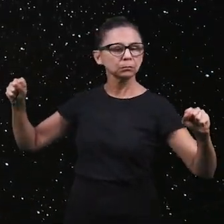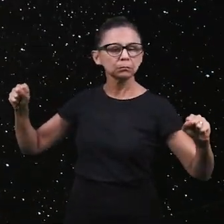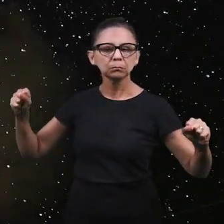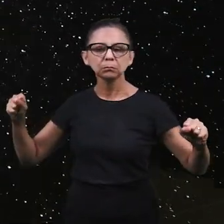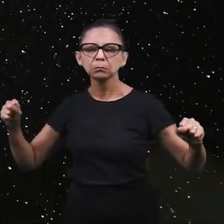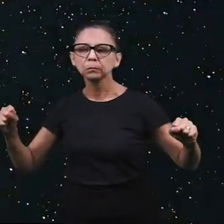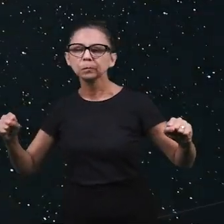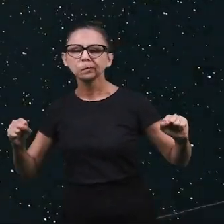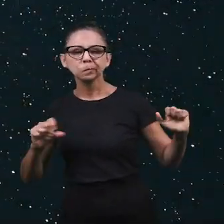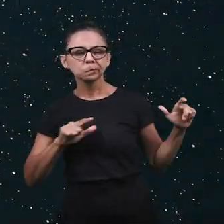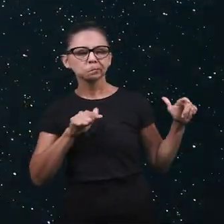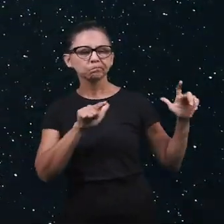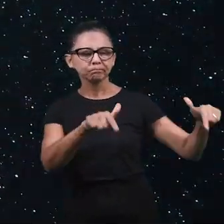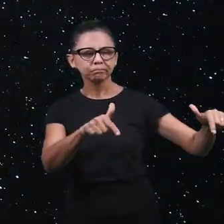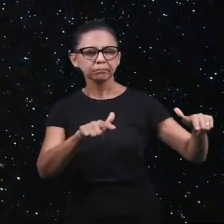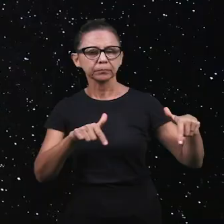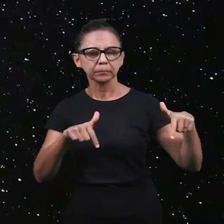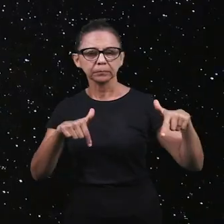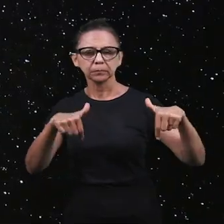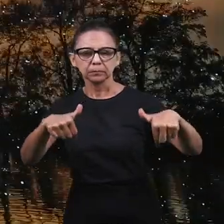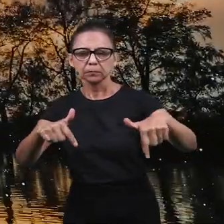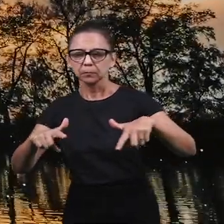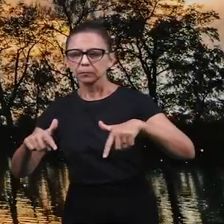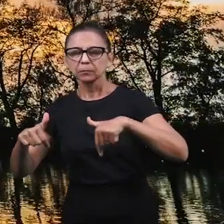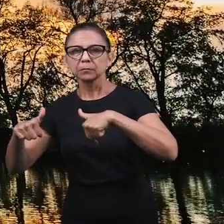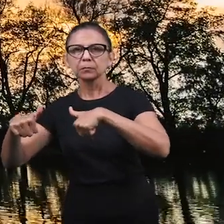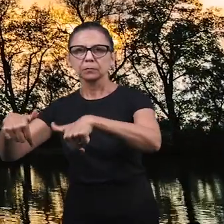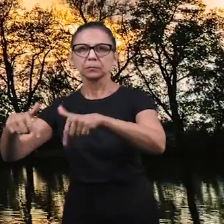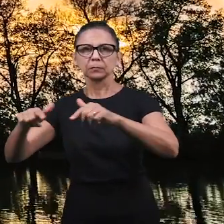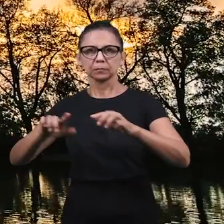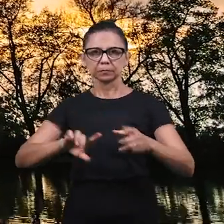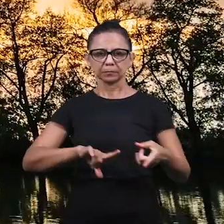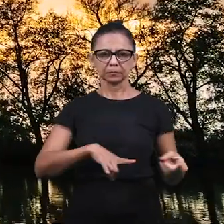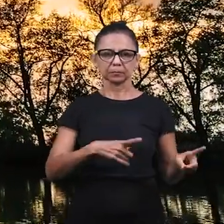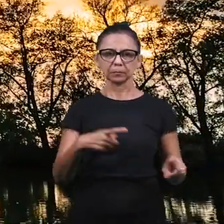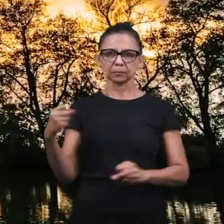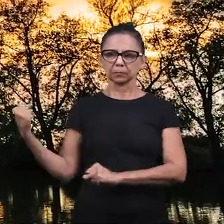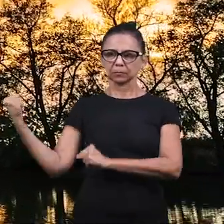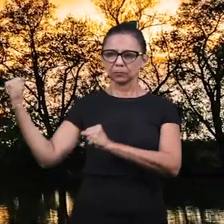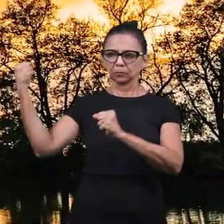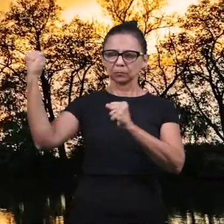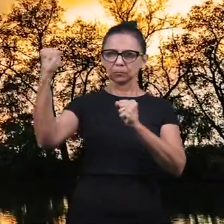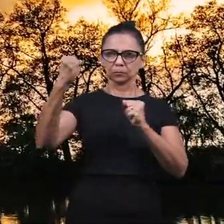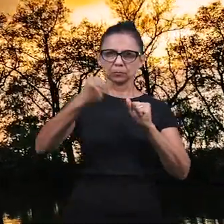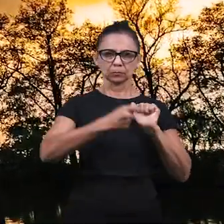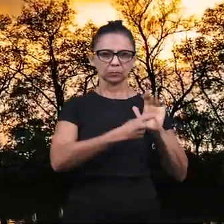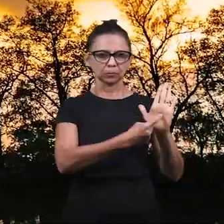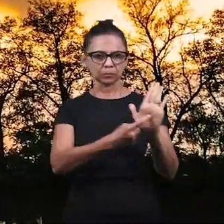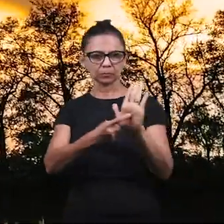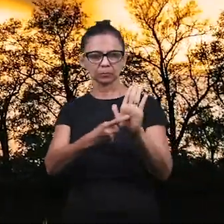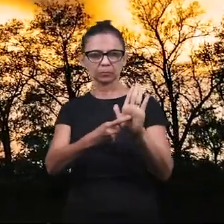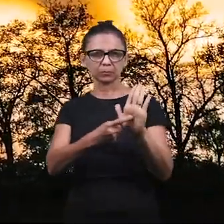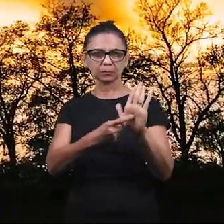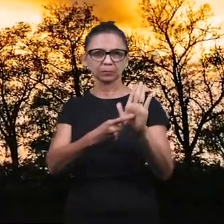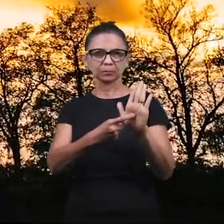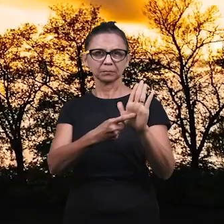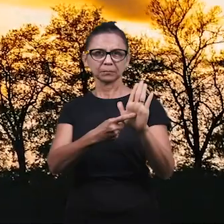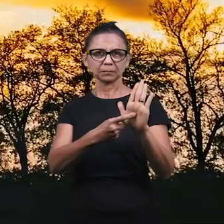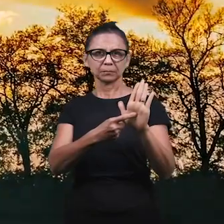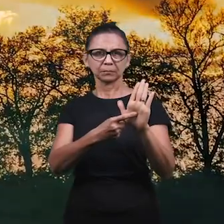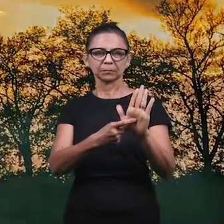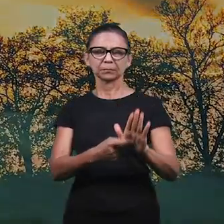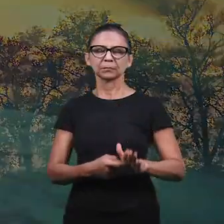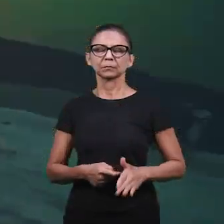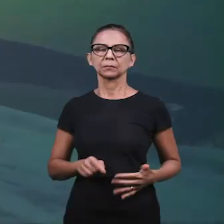levantou. Deus se levantou, Deus se levantou, Deus se levantou.